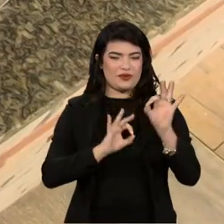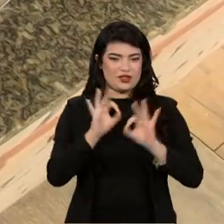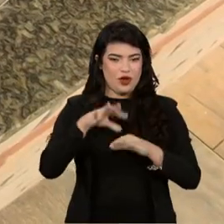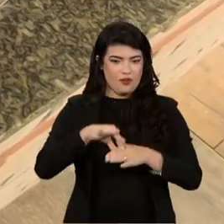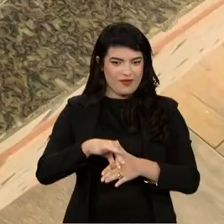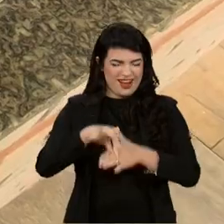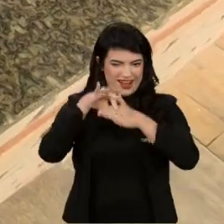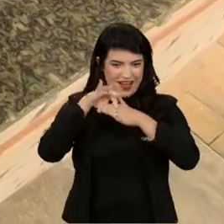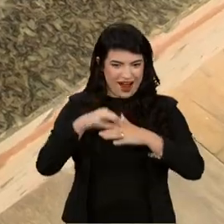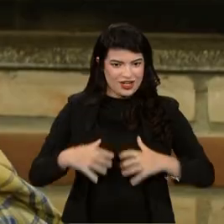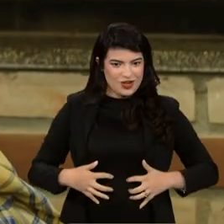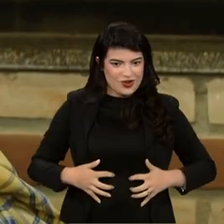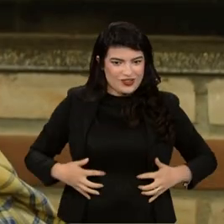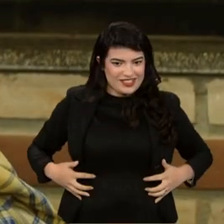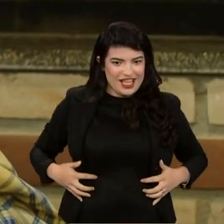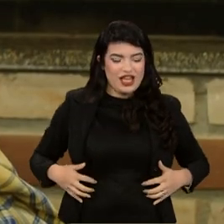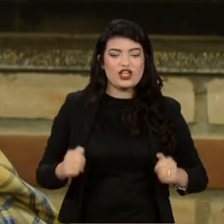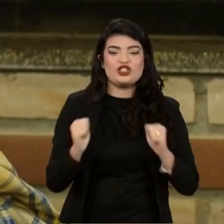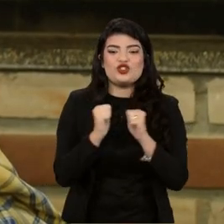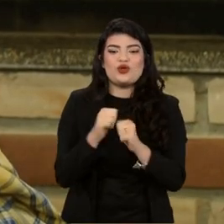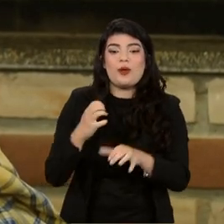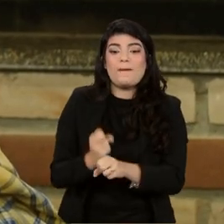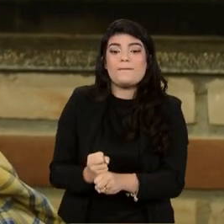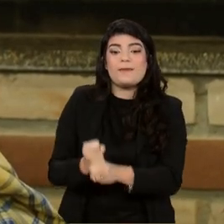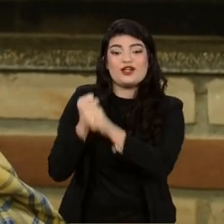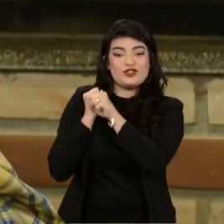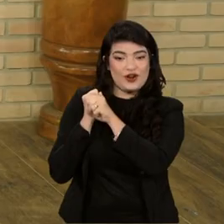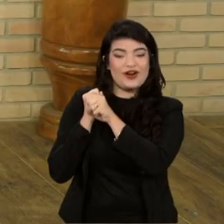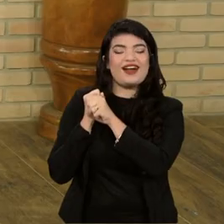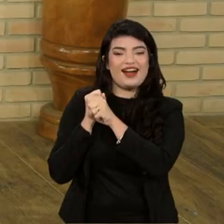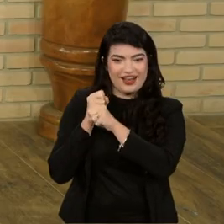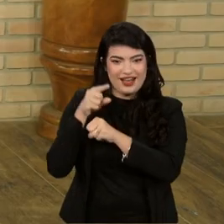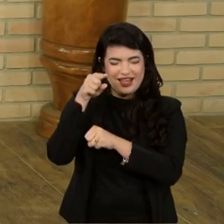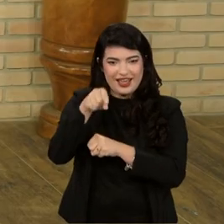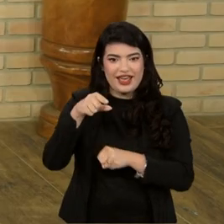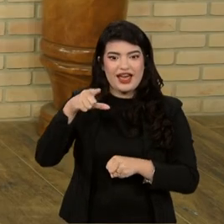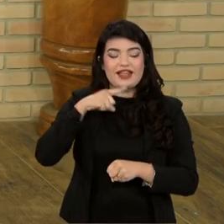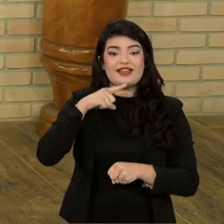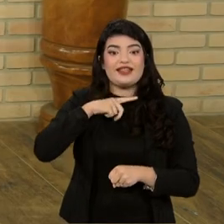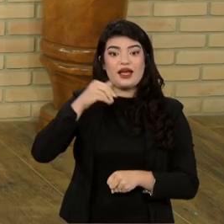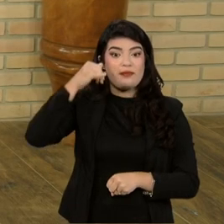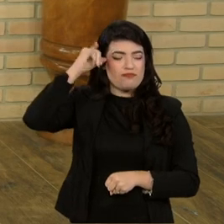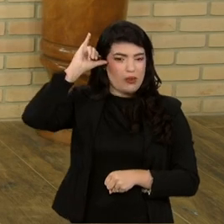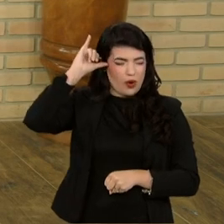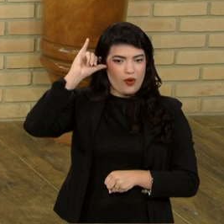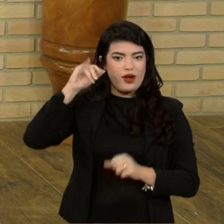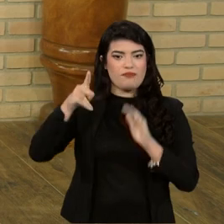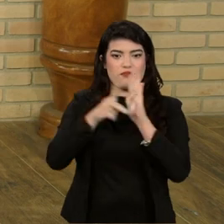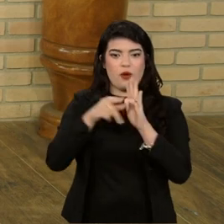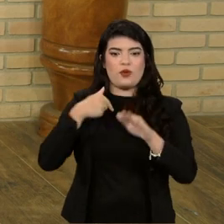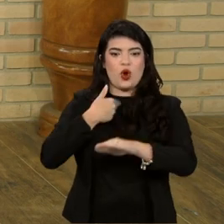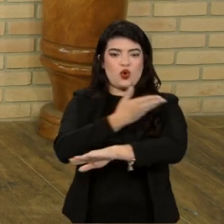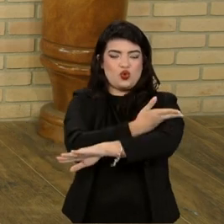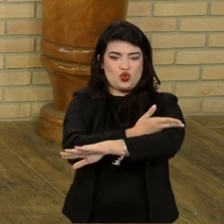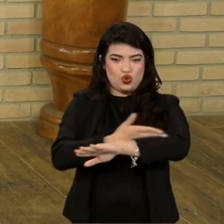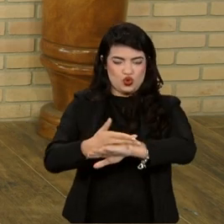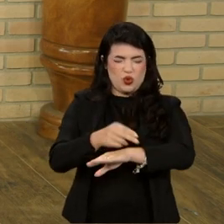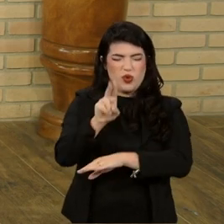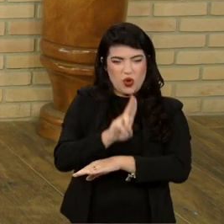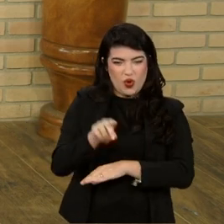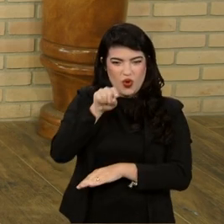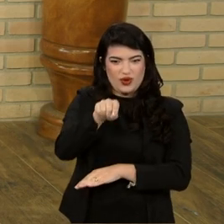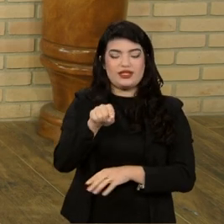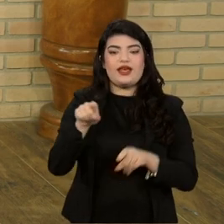carne de costela com mandioca. Ixi. Que é uma vaca tolada, a minha moda. Nossa, né? Senhora. E aqui no fundo, Sérgio,